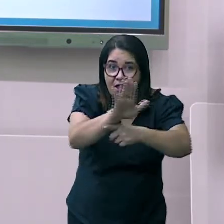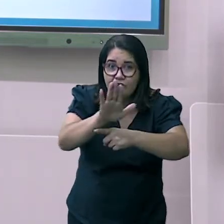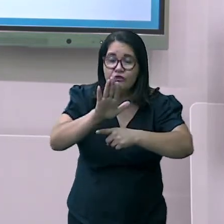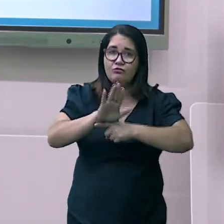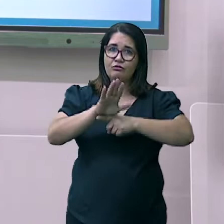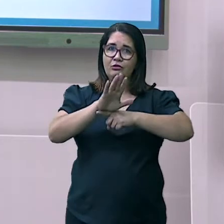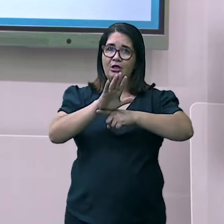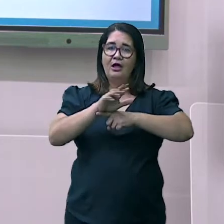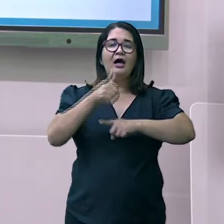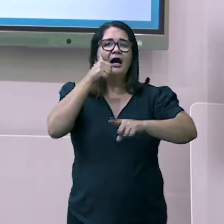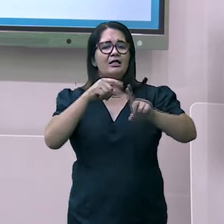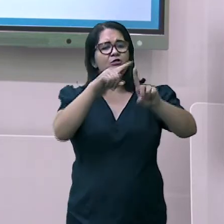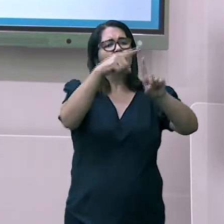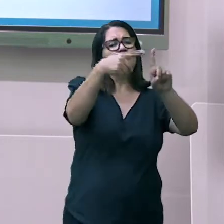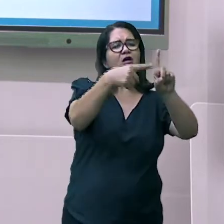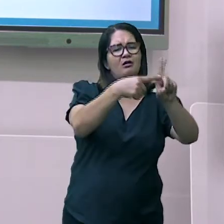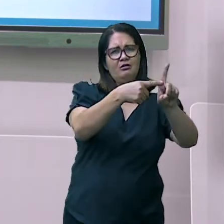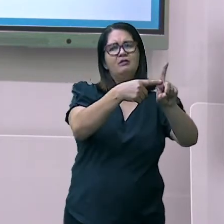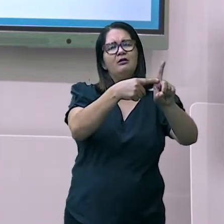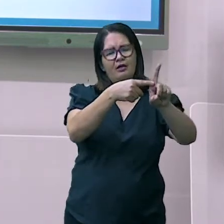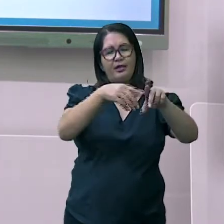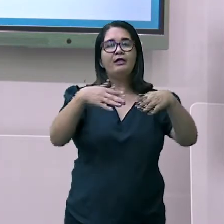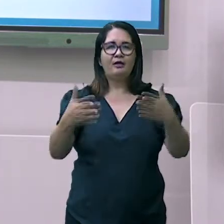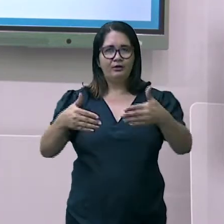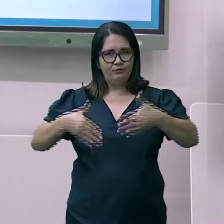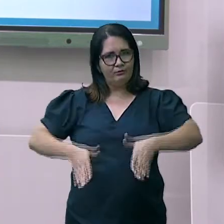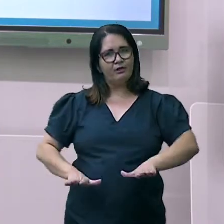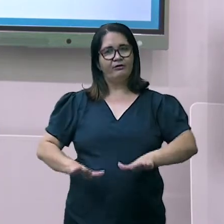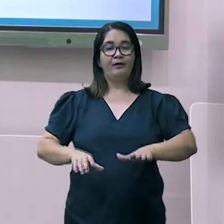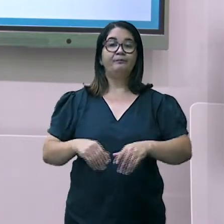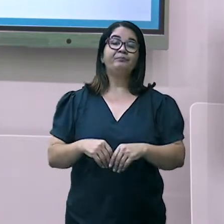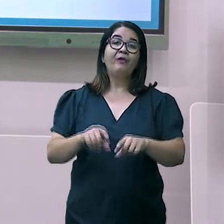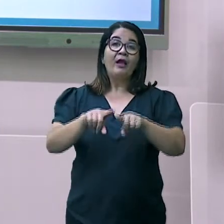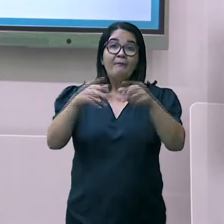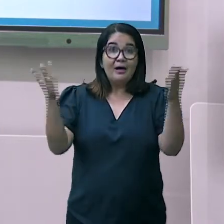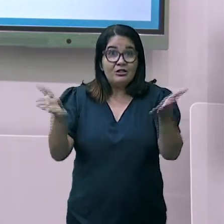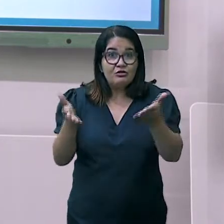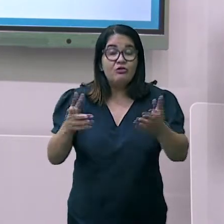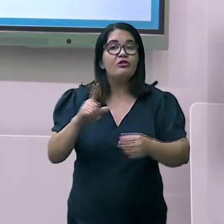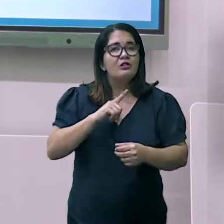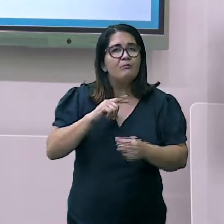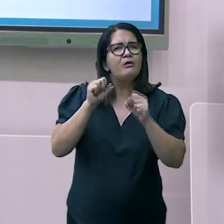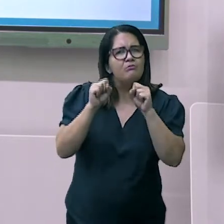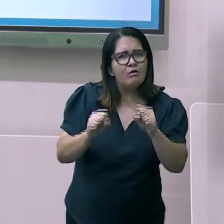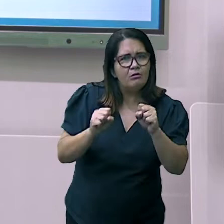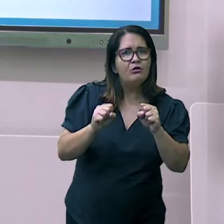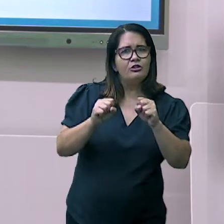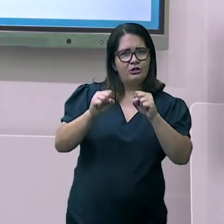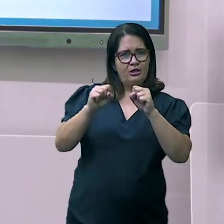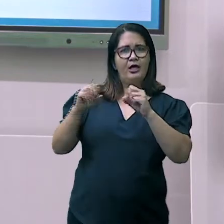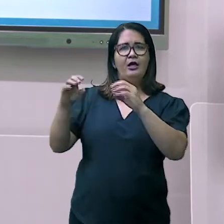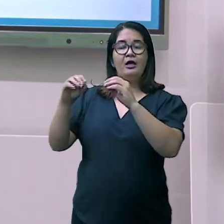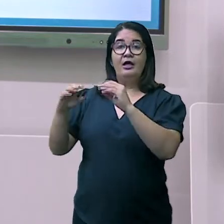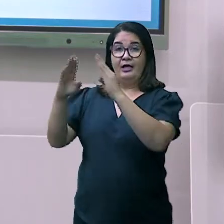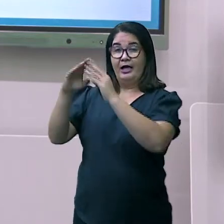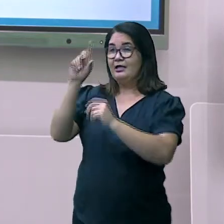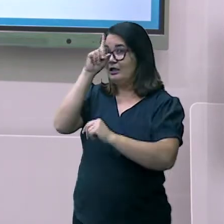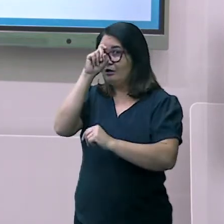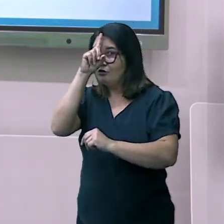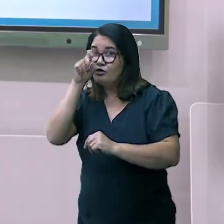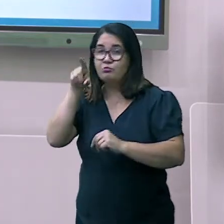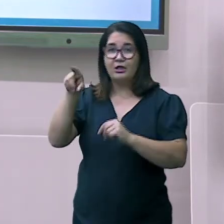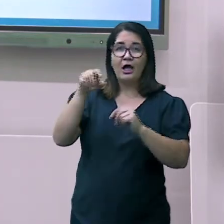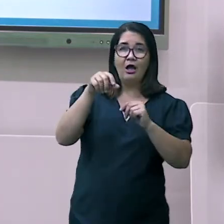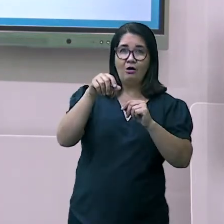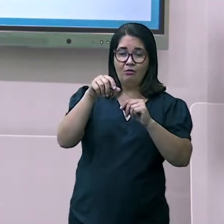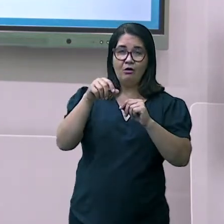hospitais, acompanhadas de seu obstetra ou de quem ajudou ali naquele processo do parto. No